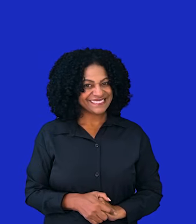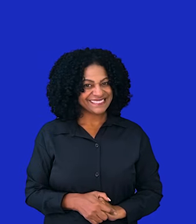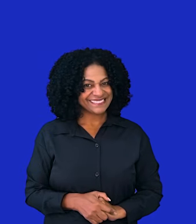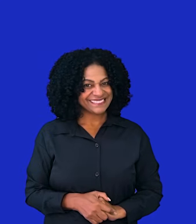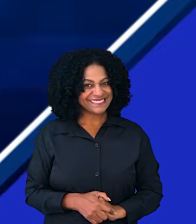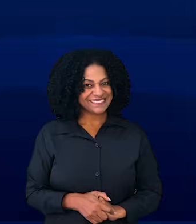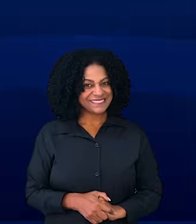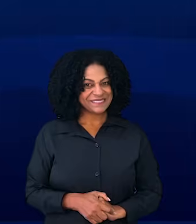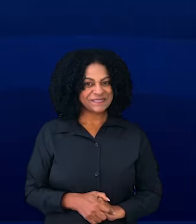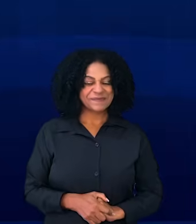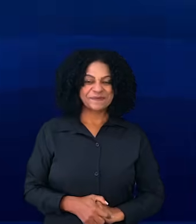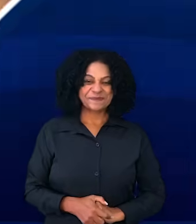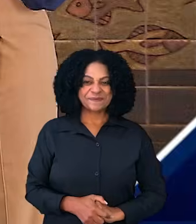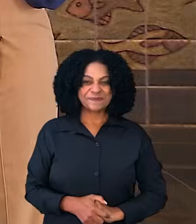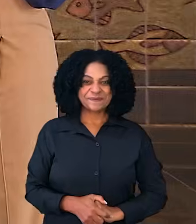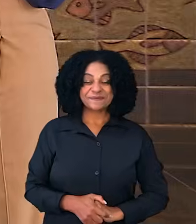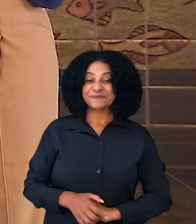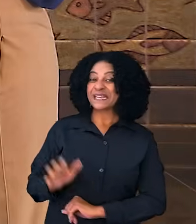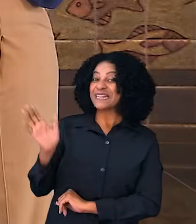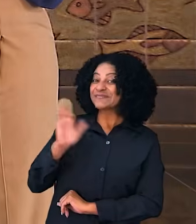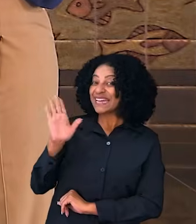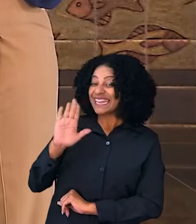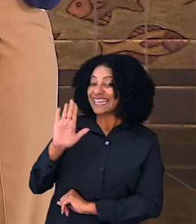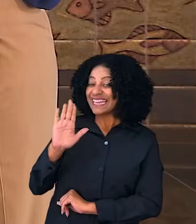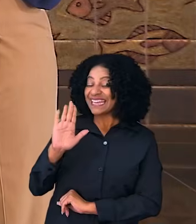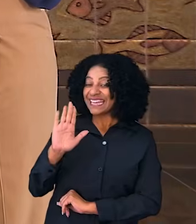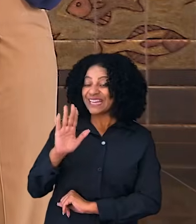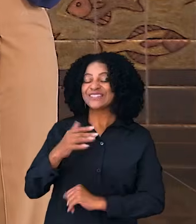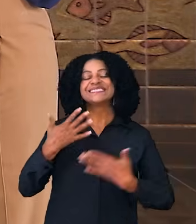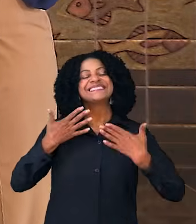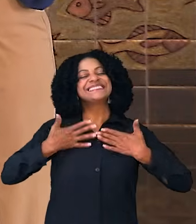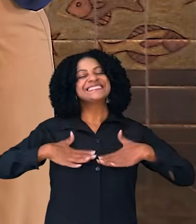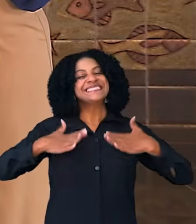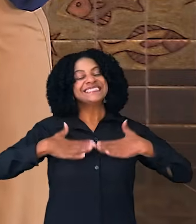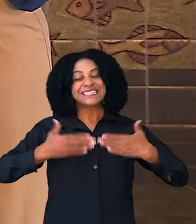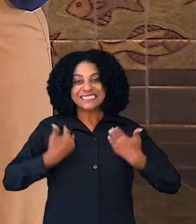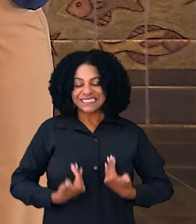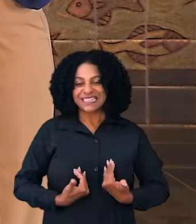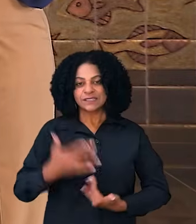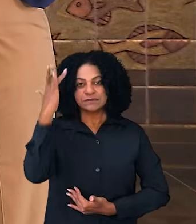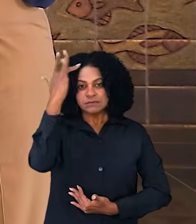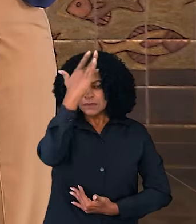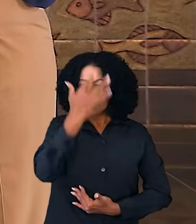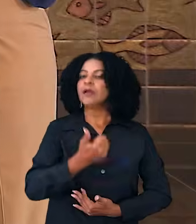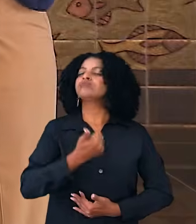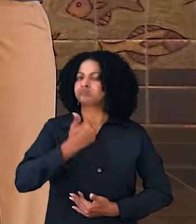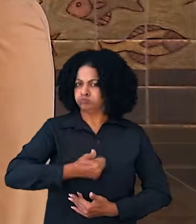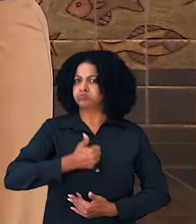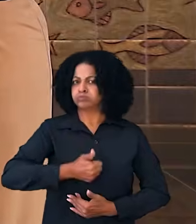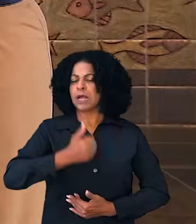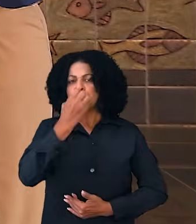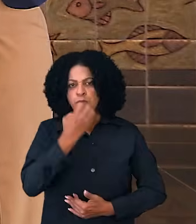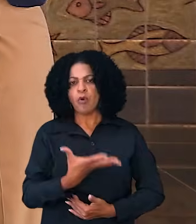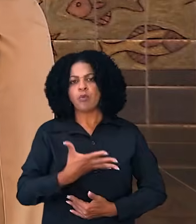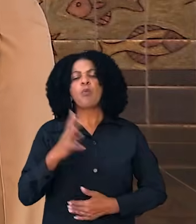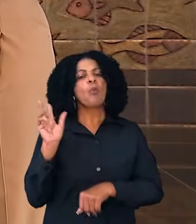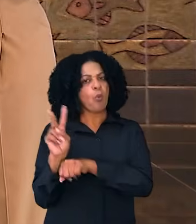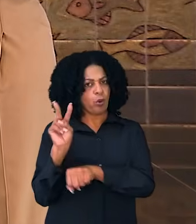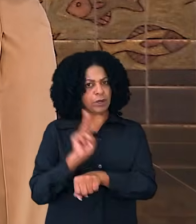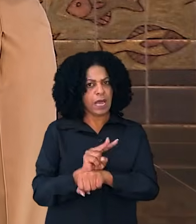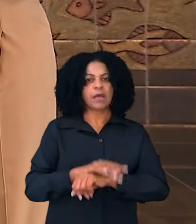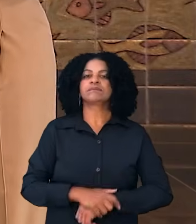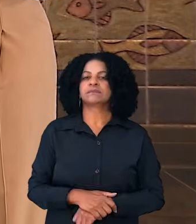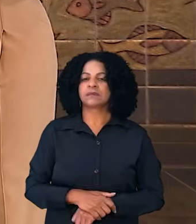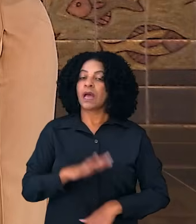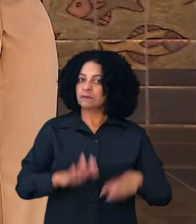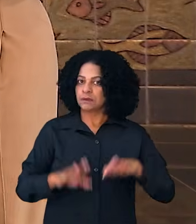carreira. Valeu, Paulo, e bom descanso aí para você, afinal, saúde mental é coisa séria, né? Com certeza, Anderson, e fica o